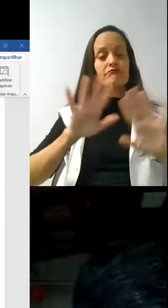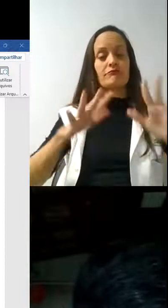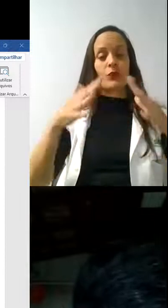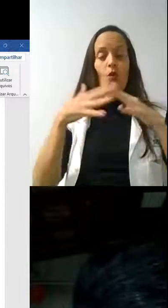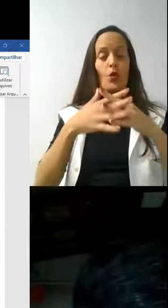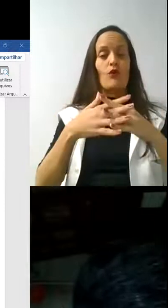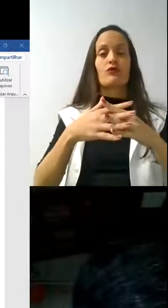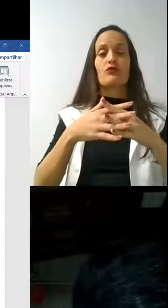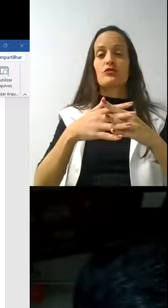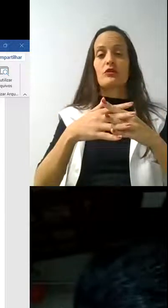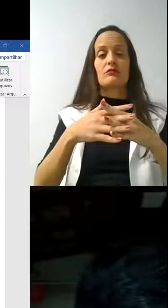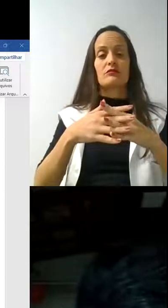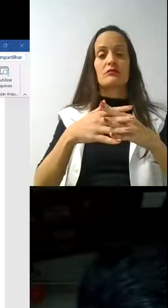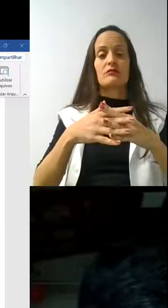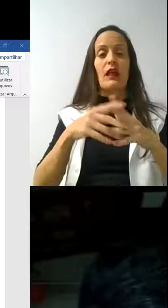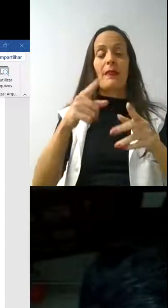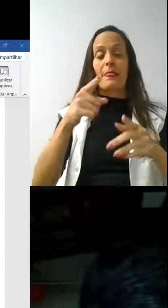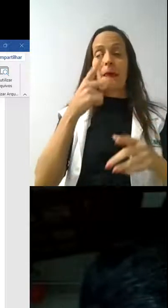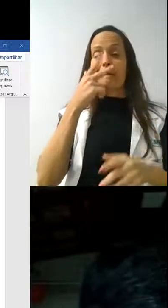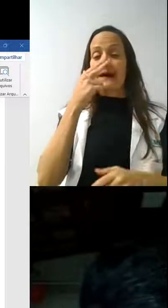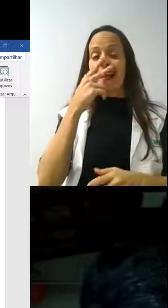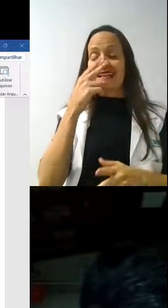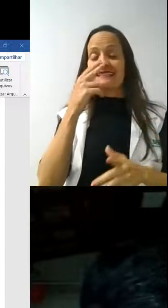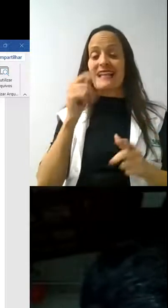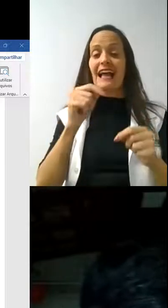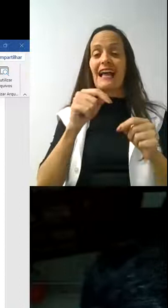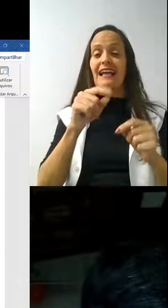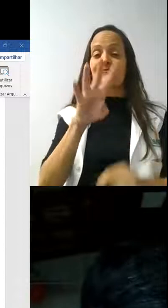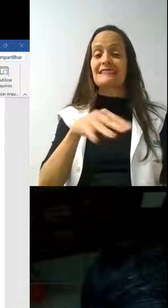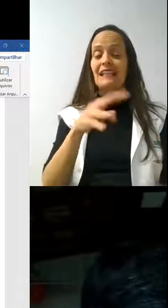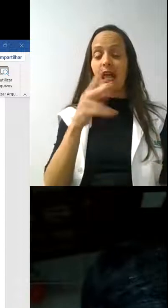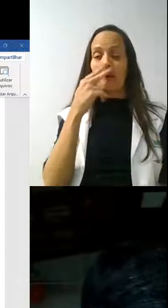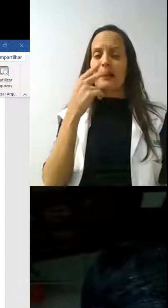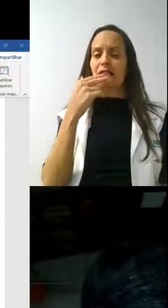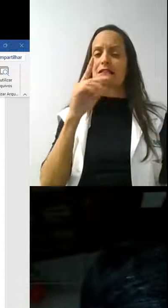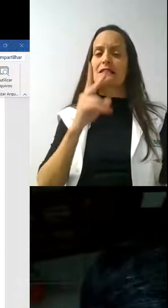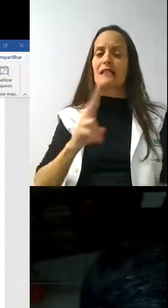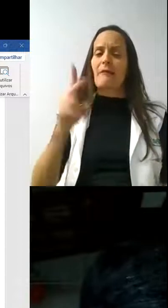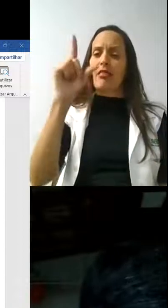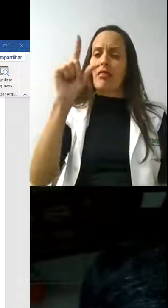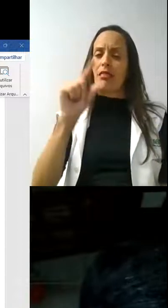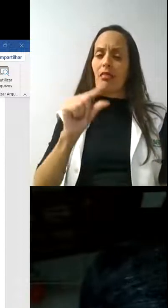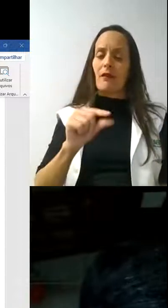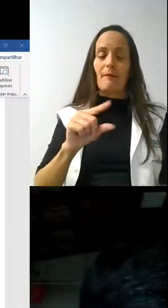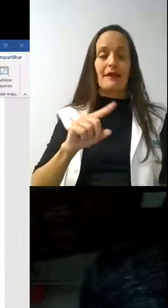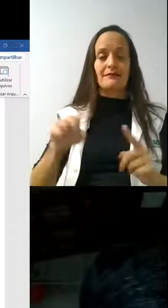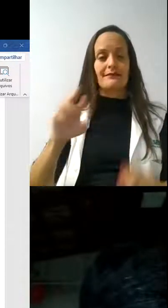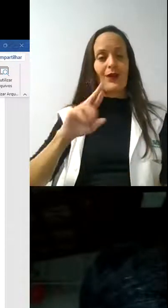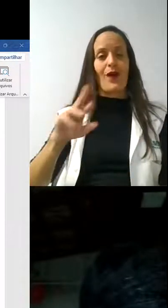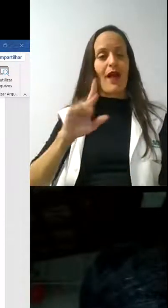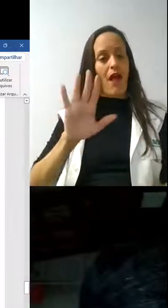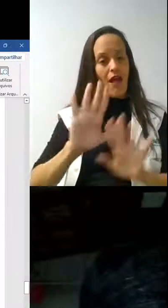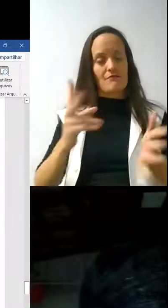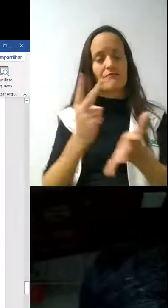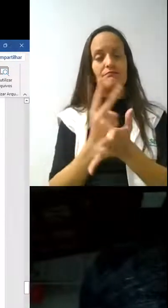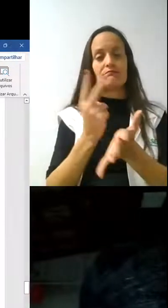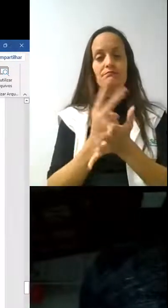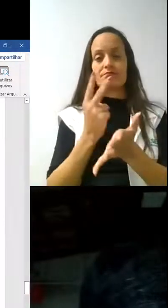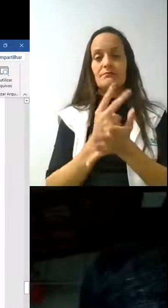como ela é sempre de redução, por isso que a gente sempre está dividindo pelo fator de redução da escala. Mas agora, quando a gente quer